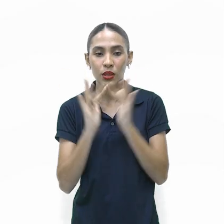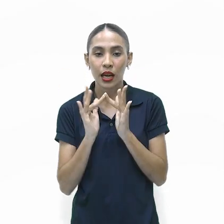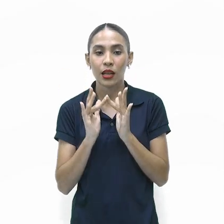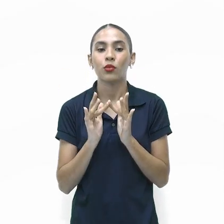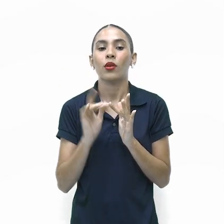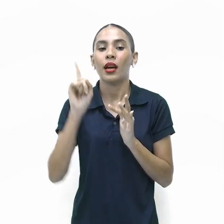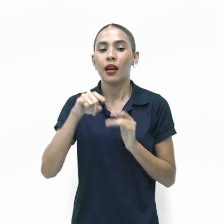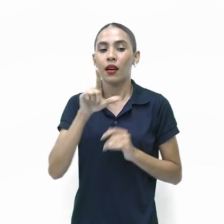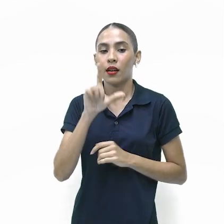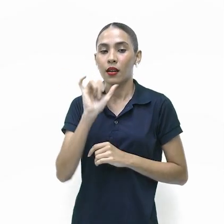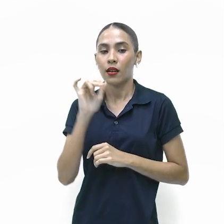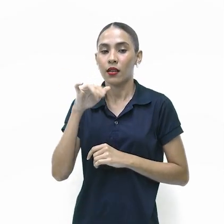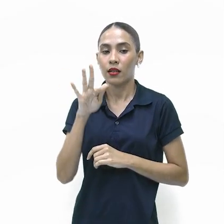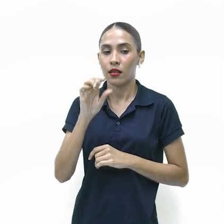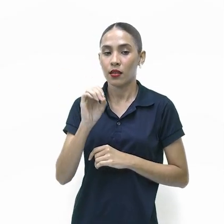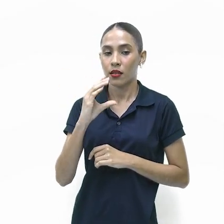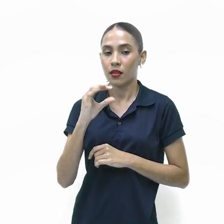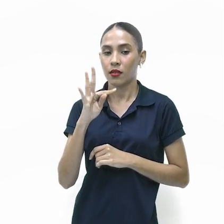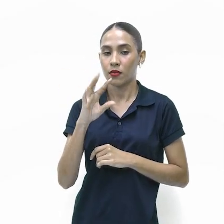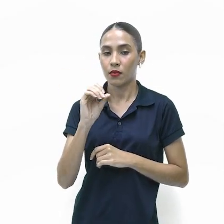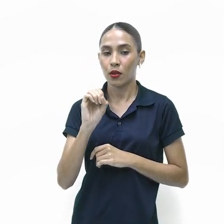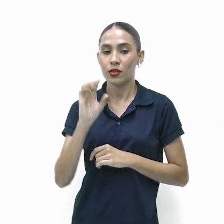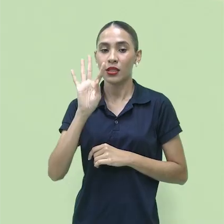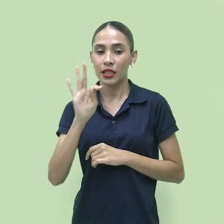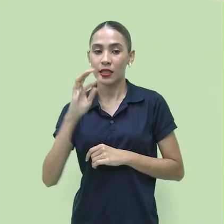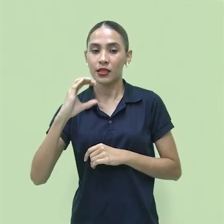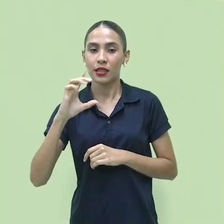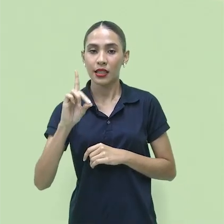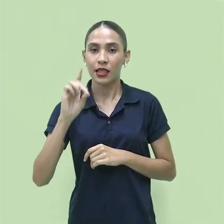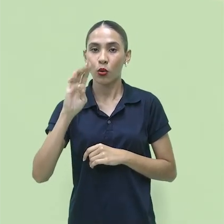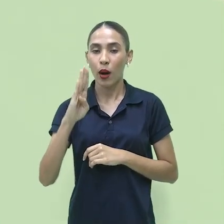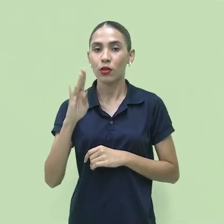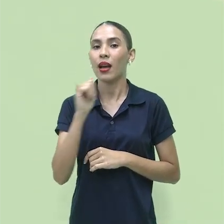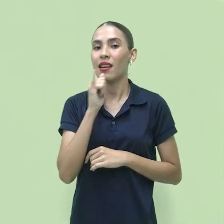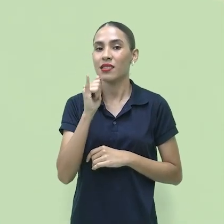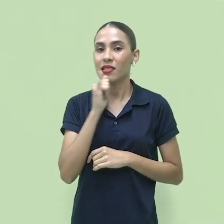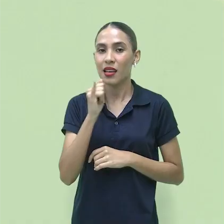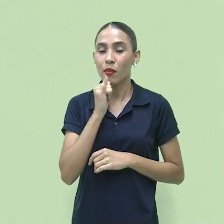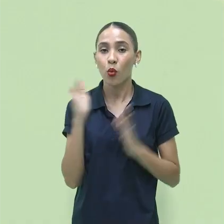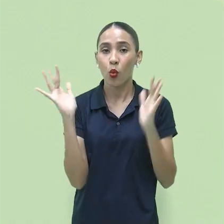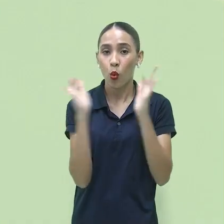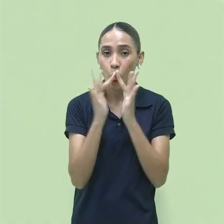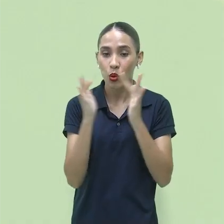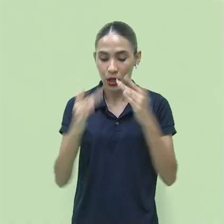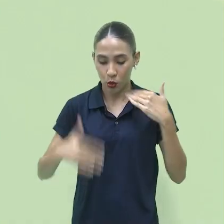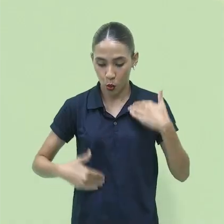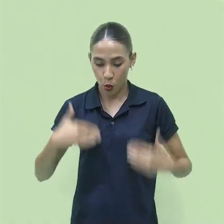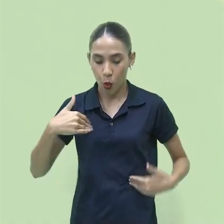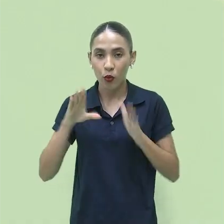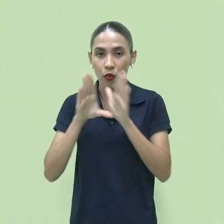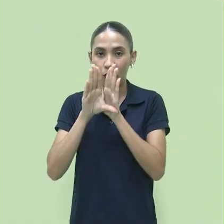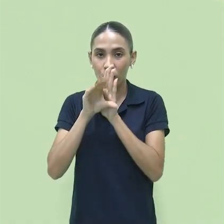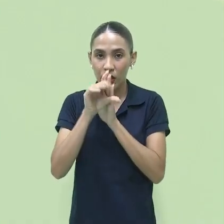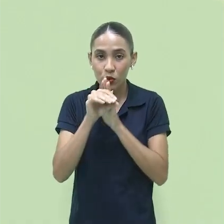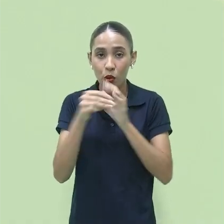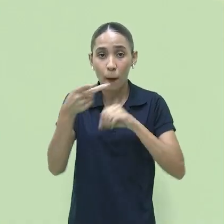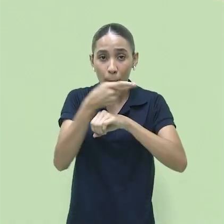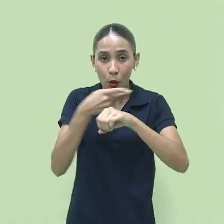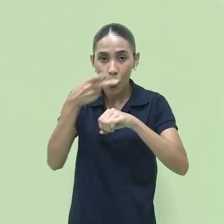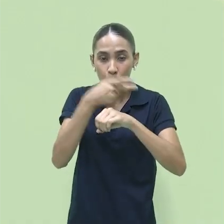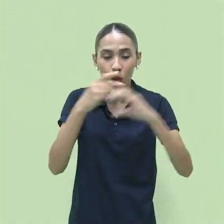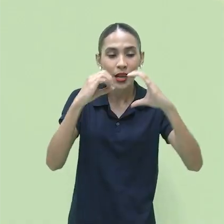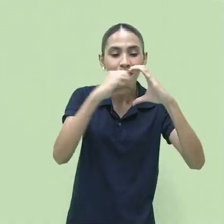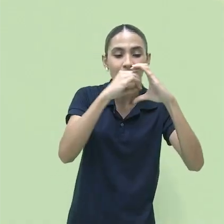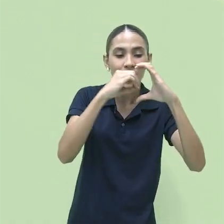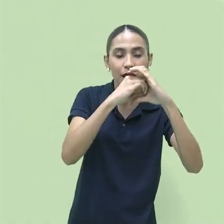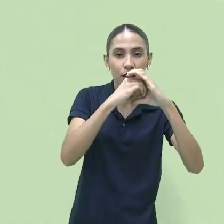que acontece? Quando esse vírus ele chega lá no corpo, ele vai procurar essa célula. Essa célula